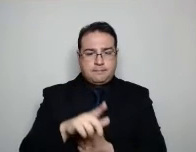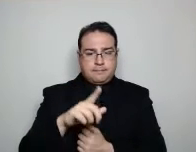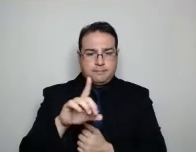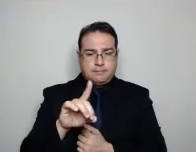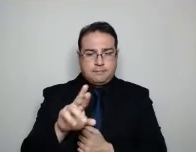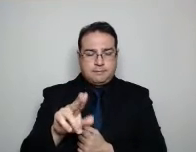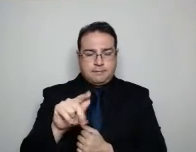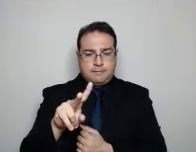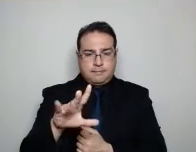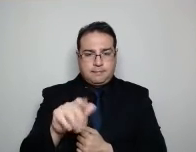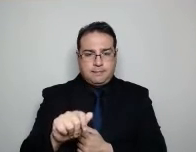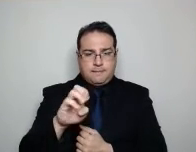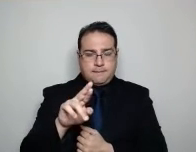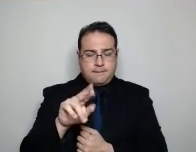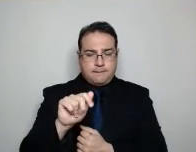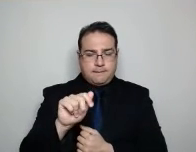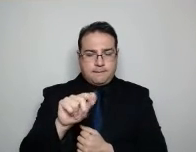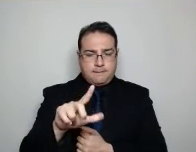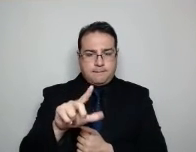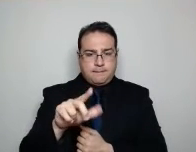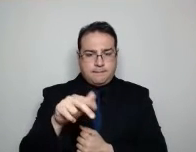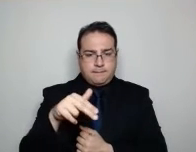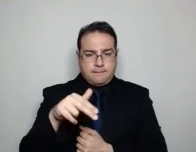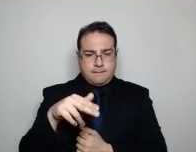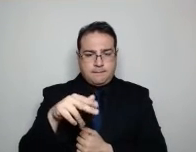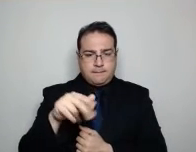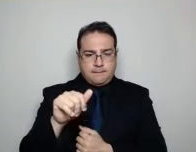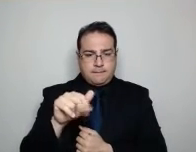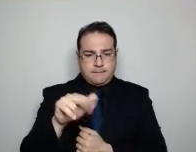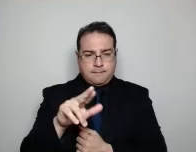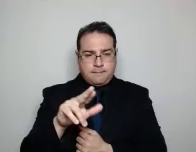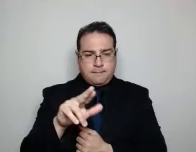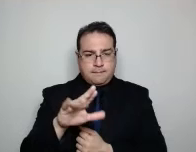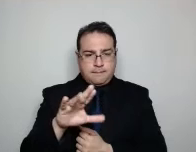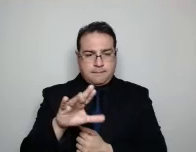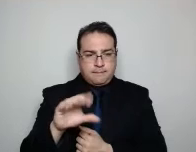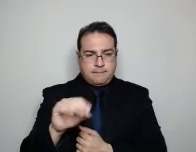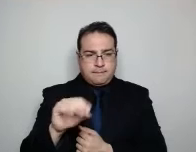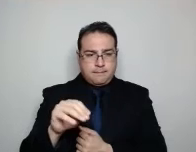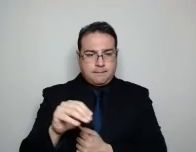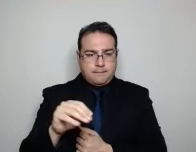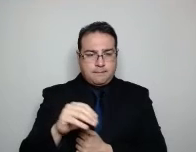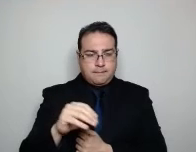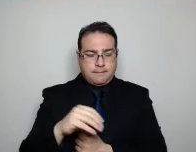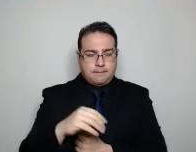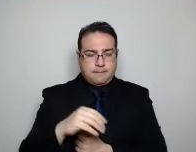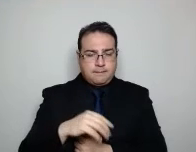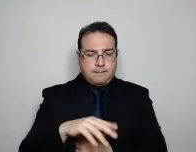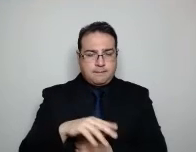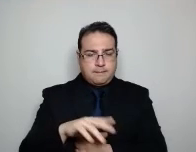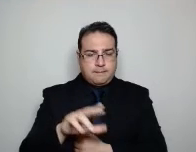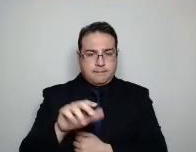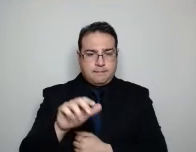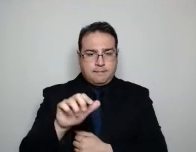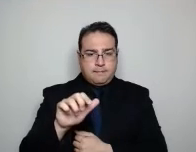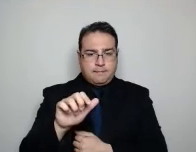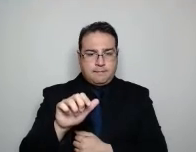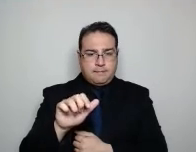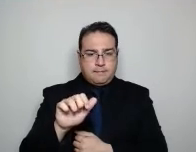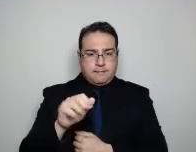08-52-938-41-2020. Apelante Sandra Cristina Pereira China e o apelado Clara